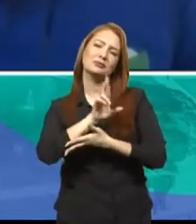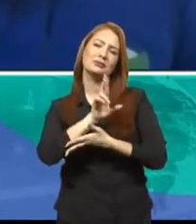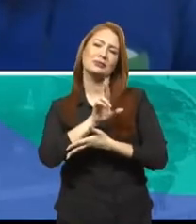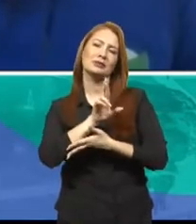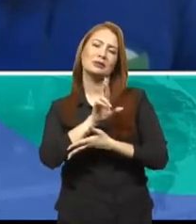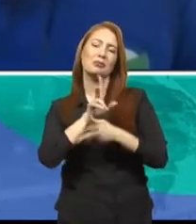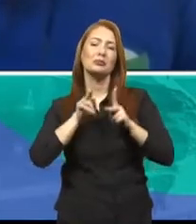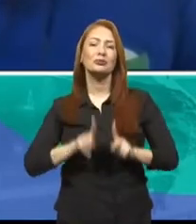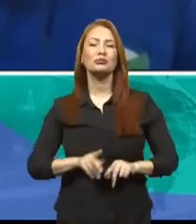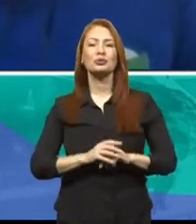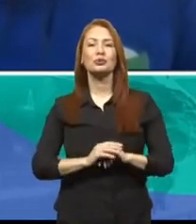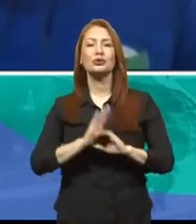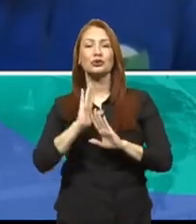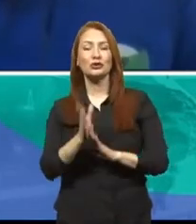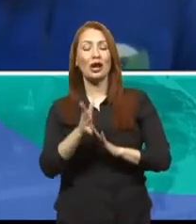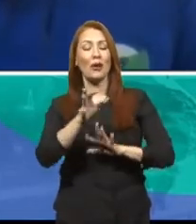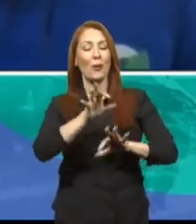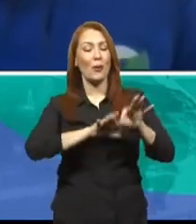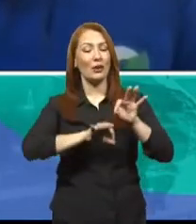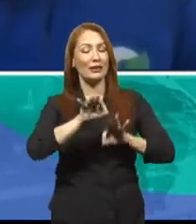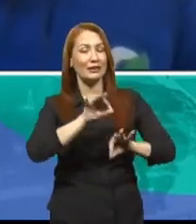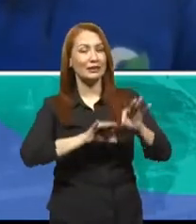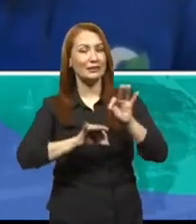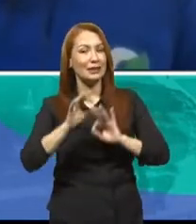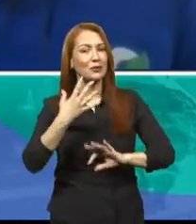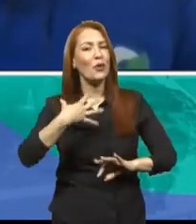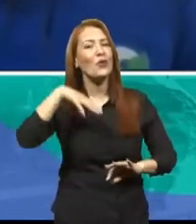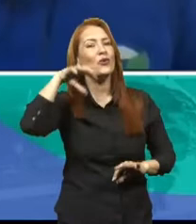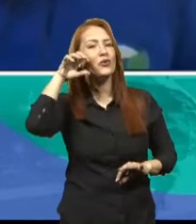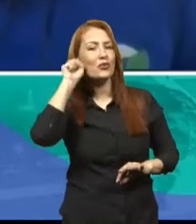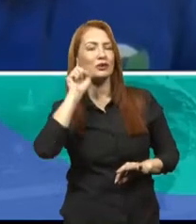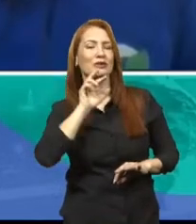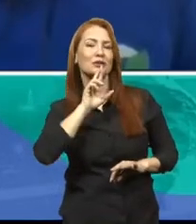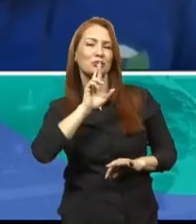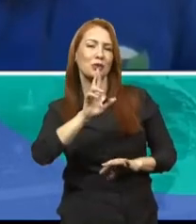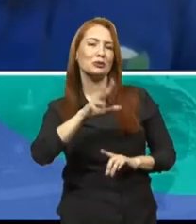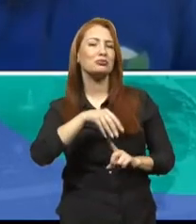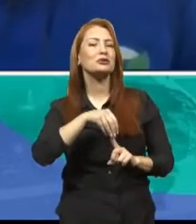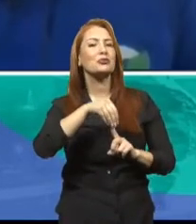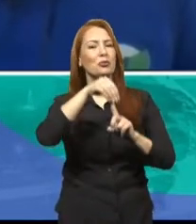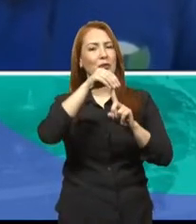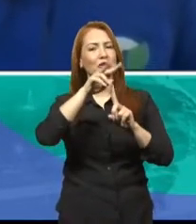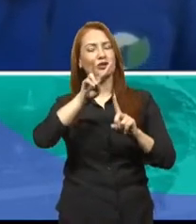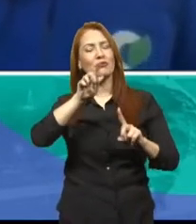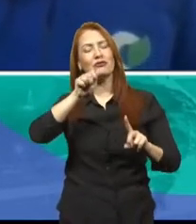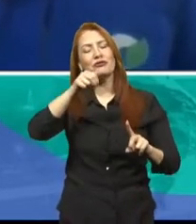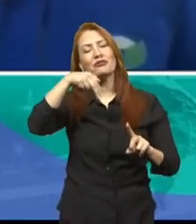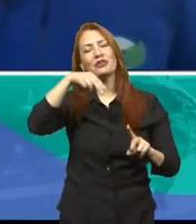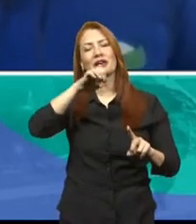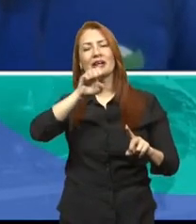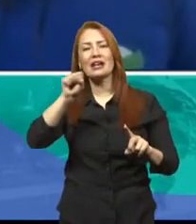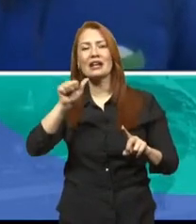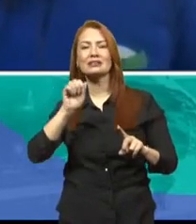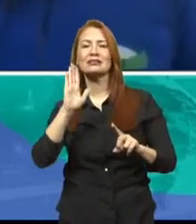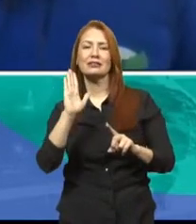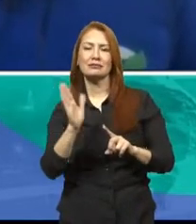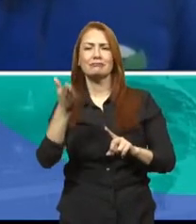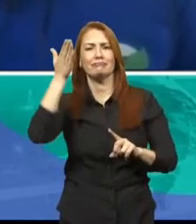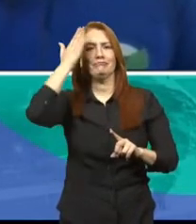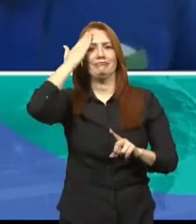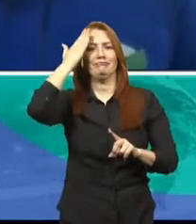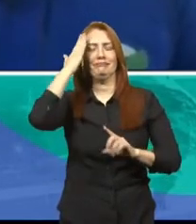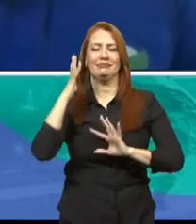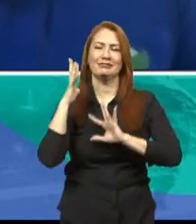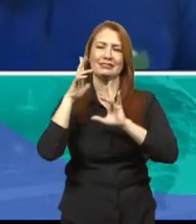se preparando e ouvindo as respostas aqui, né? Principalmente da Vanessa, que é especialista, e já ir se preparando para,